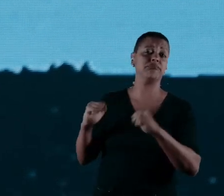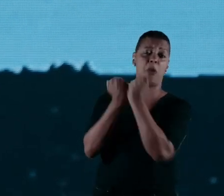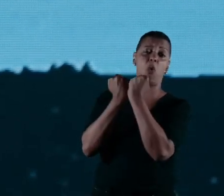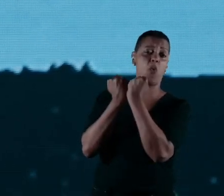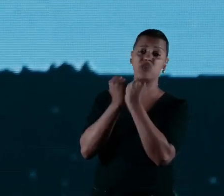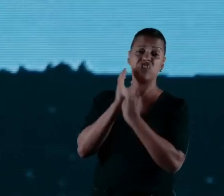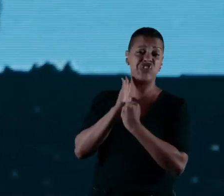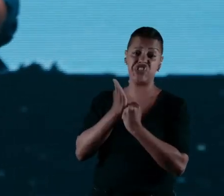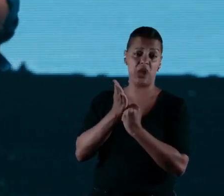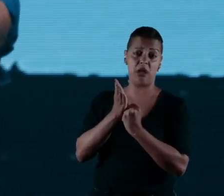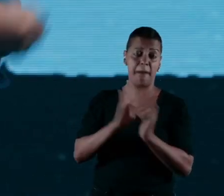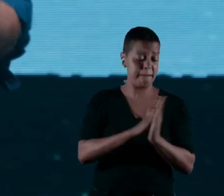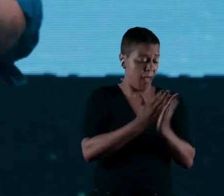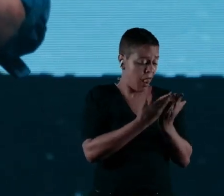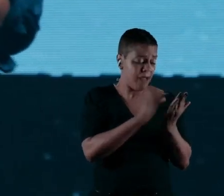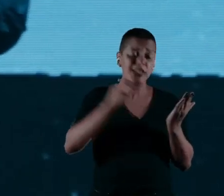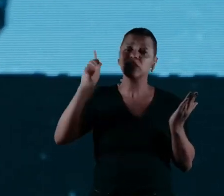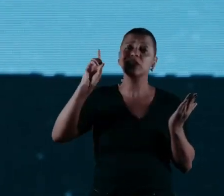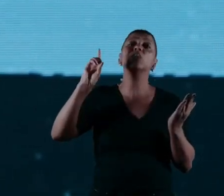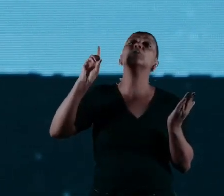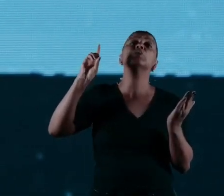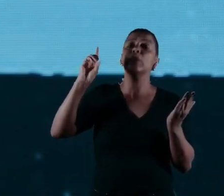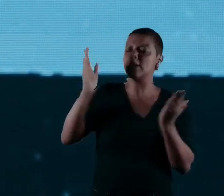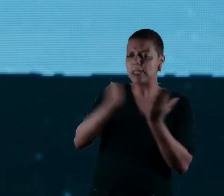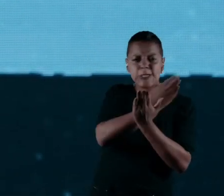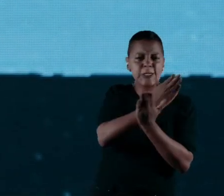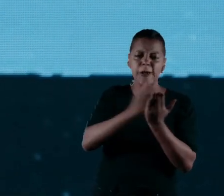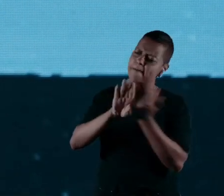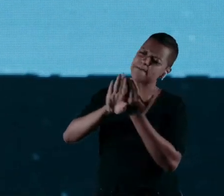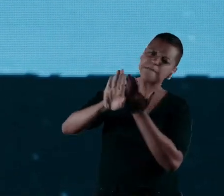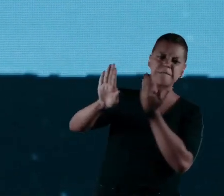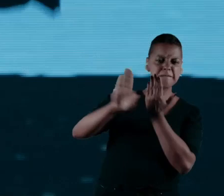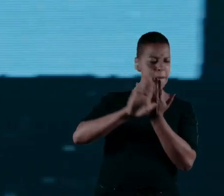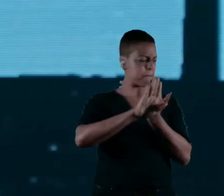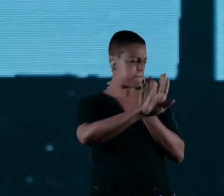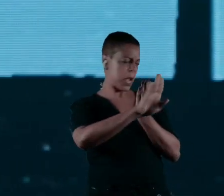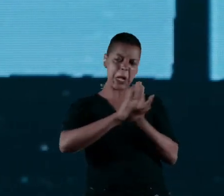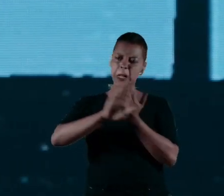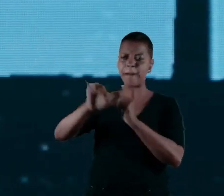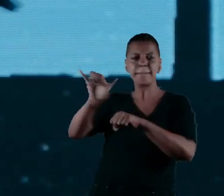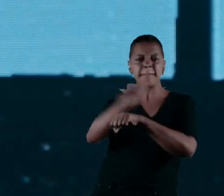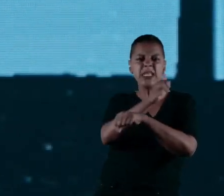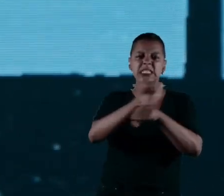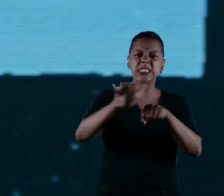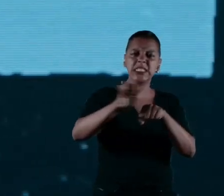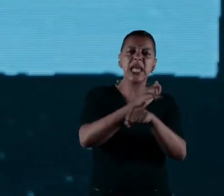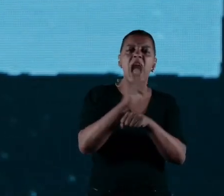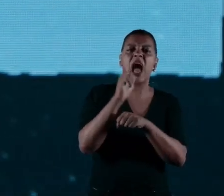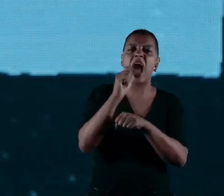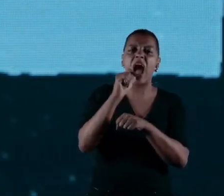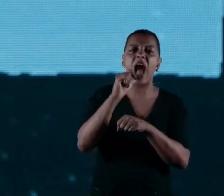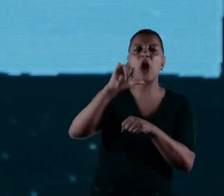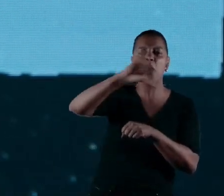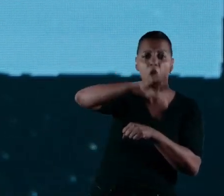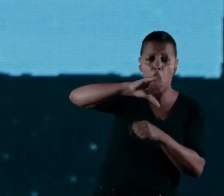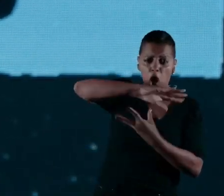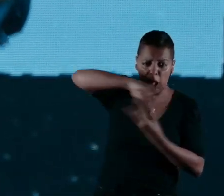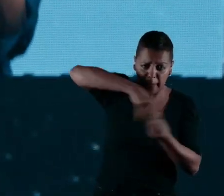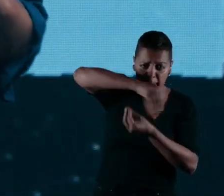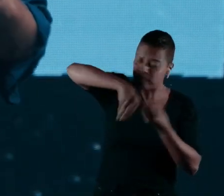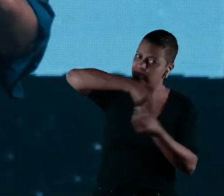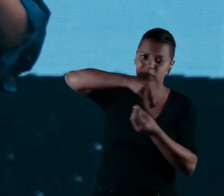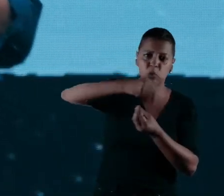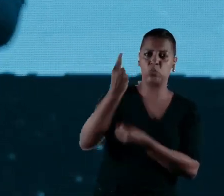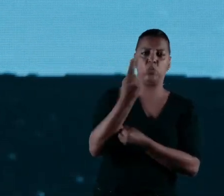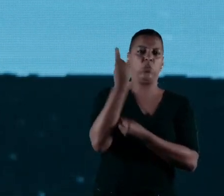na verdade, vai blindando, te separando. Você começa a ser como óleo e água que não se misturam, e você pode estar